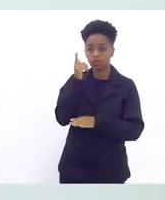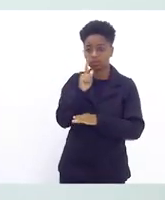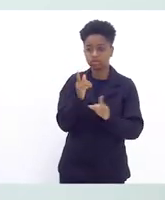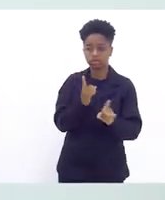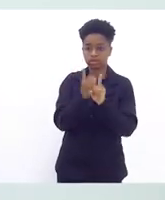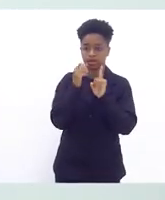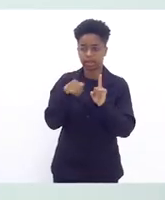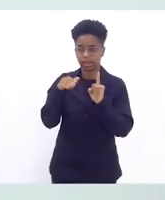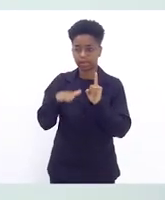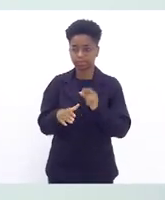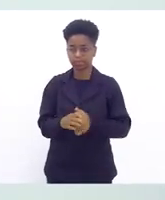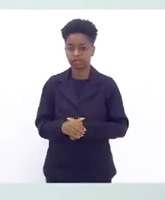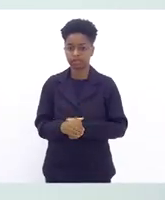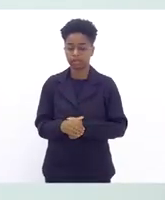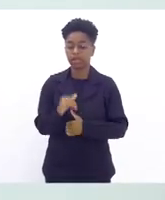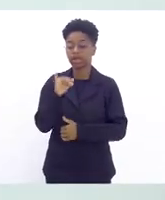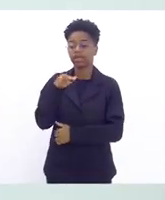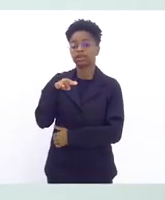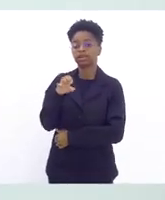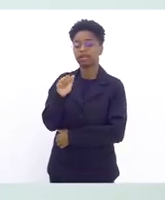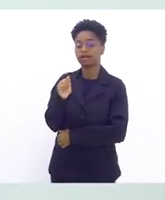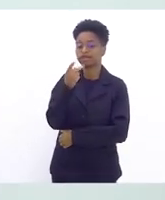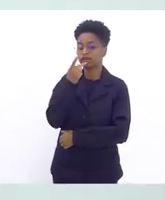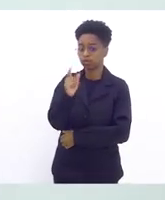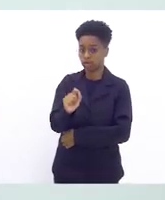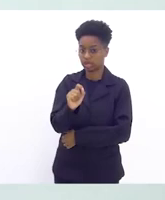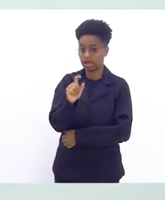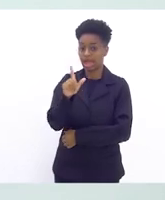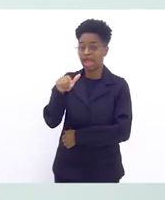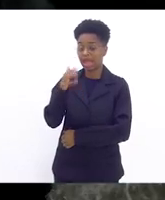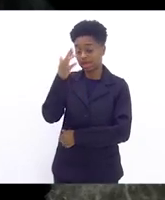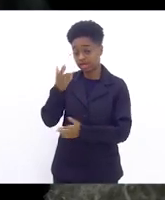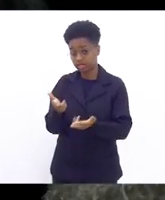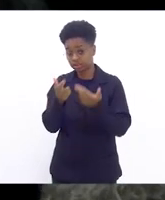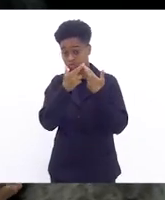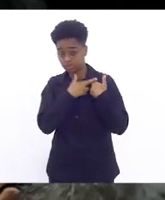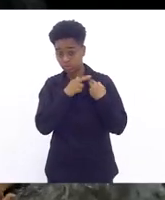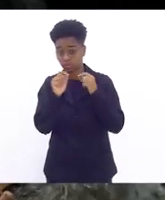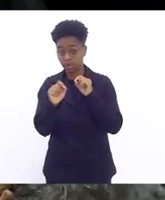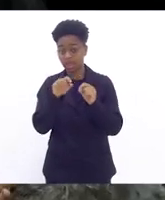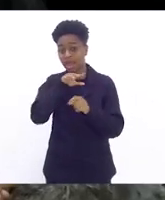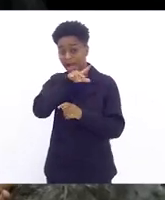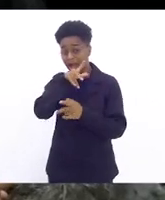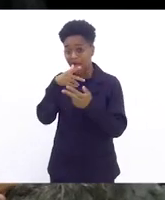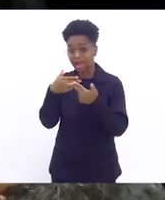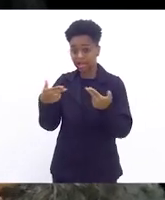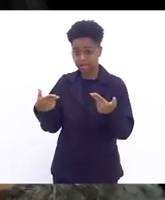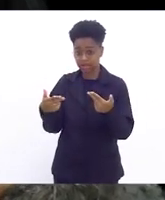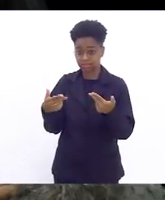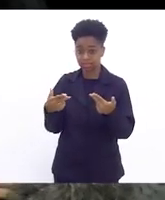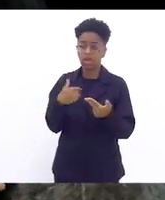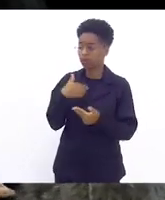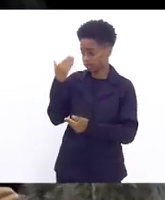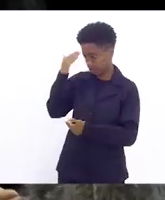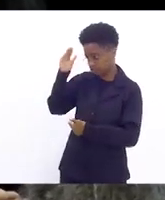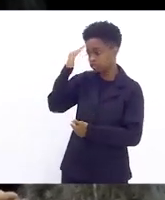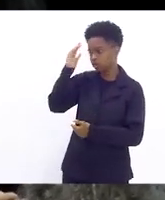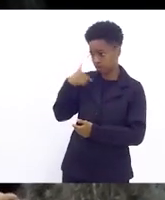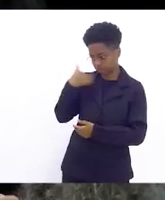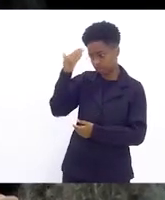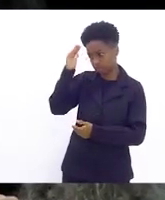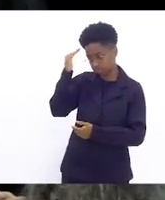essa também tô falando é o seguinte eles ficaram com a parte competência dos animais é selvagens